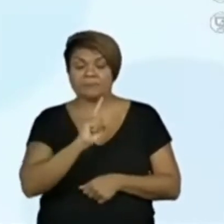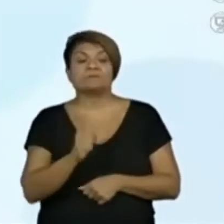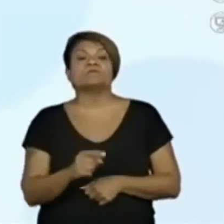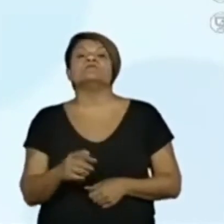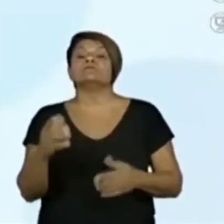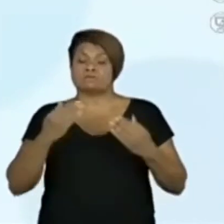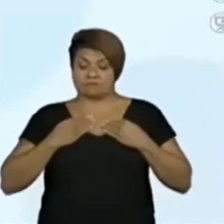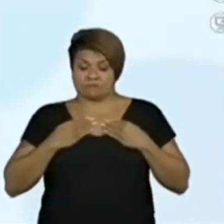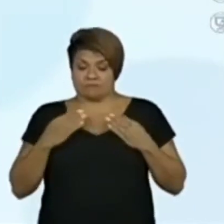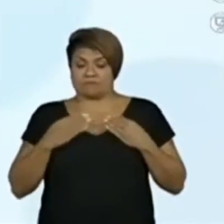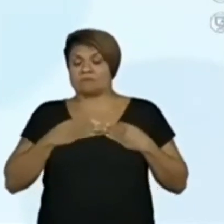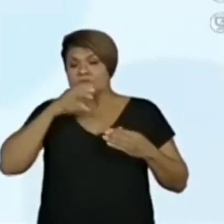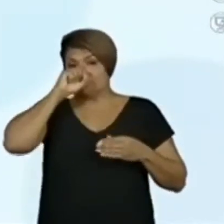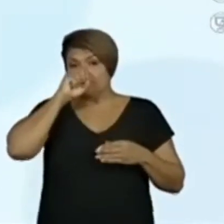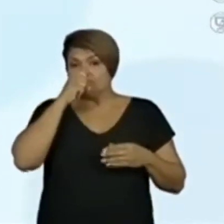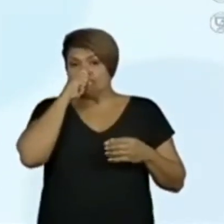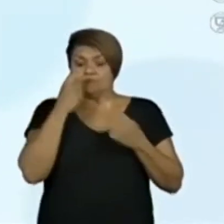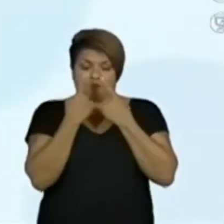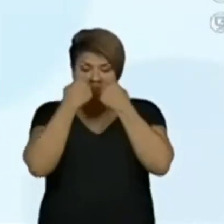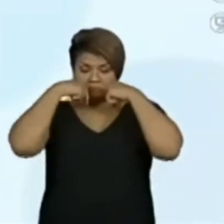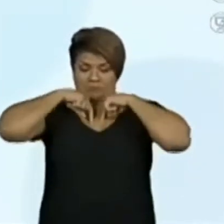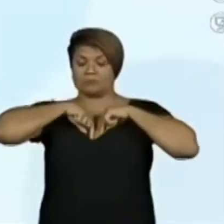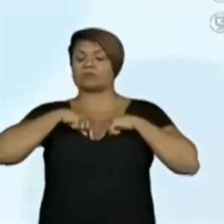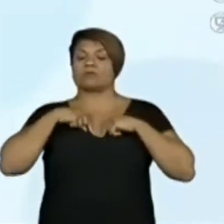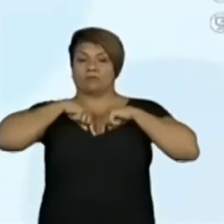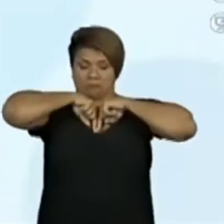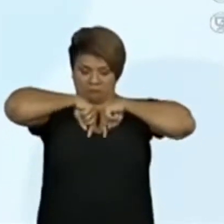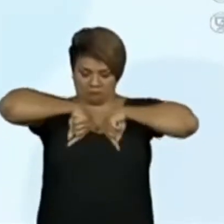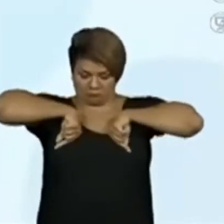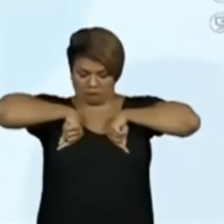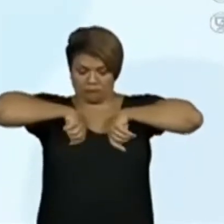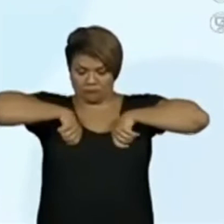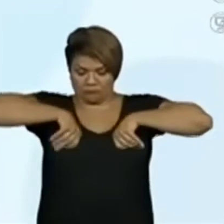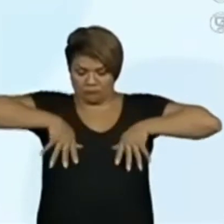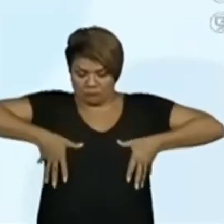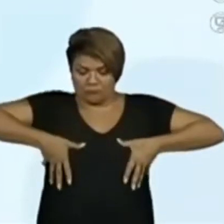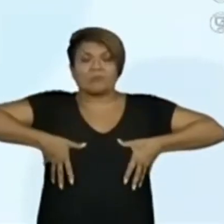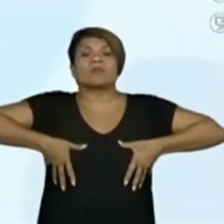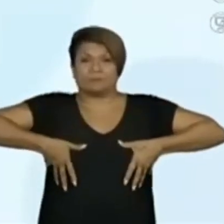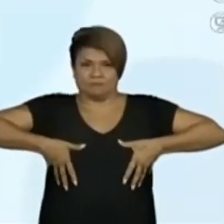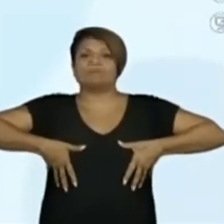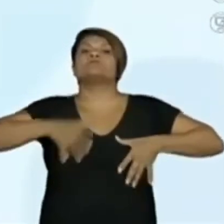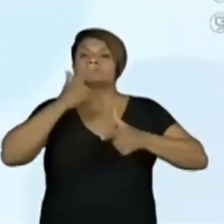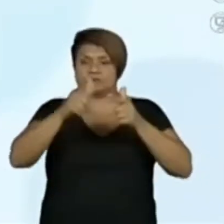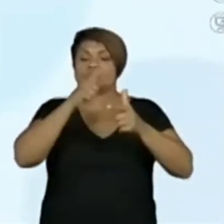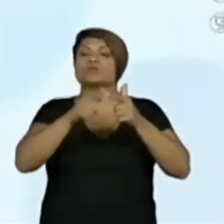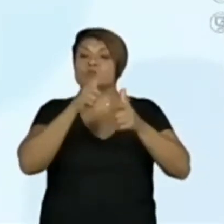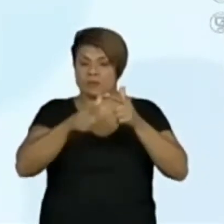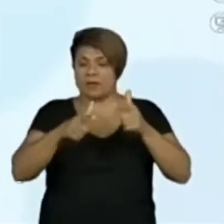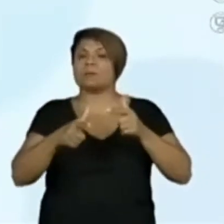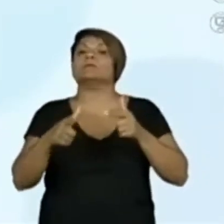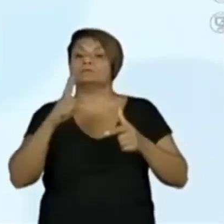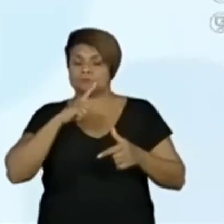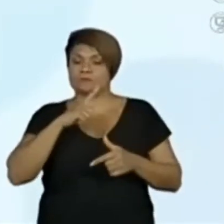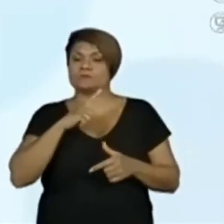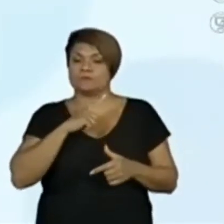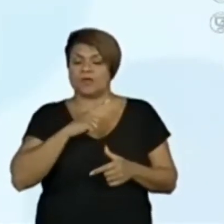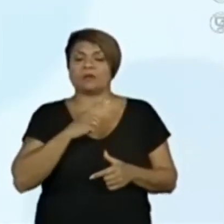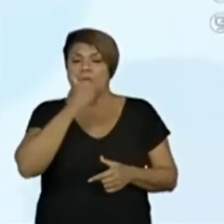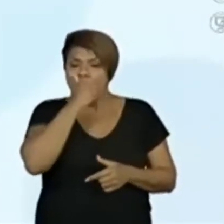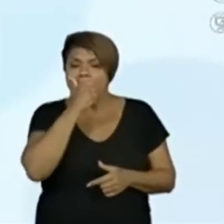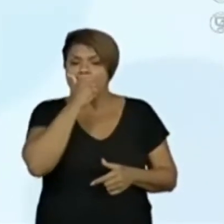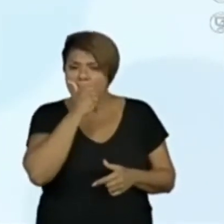aparelho respiratório, traqueia e brônquios, e se caracteriza por ataques de